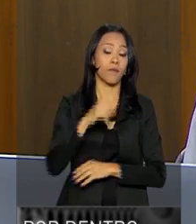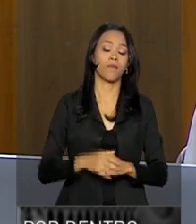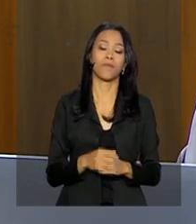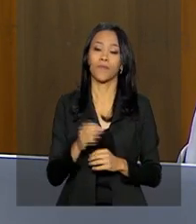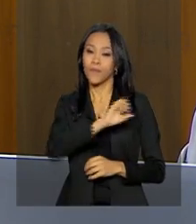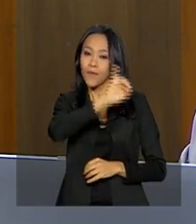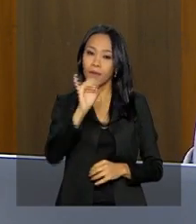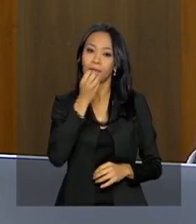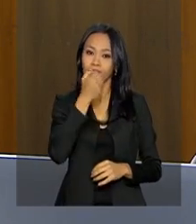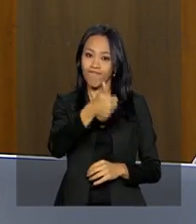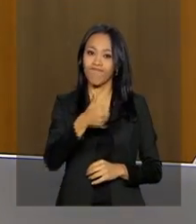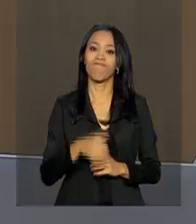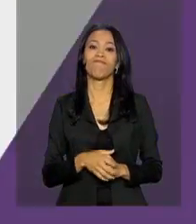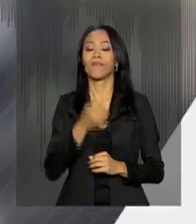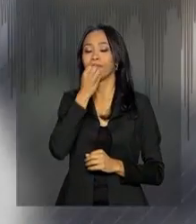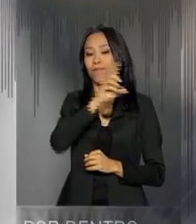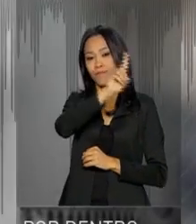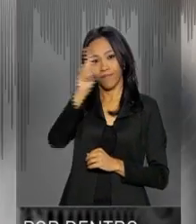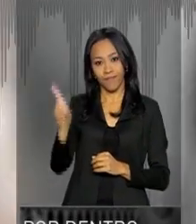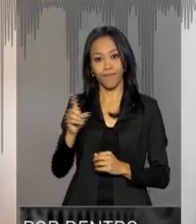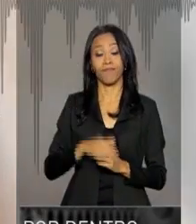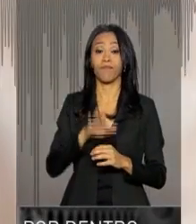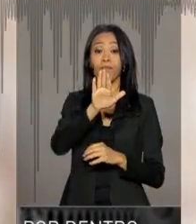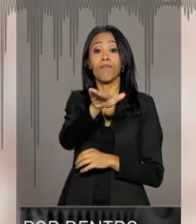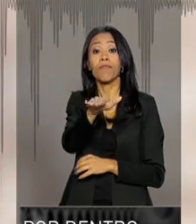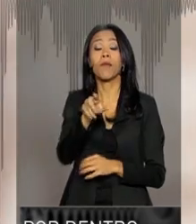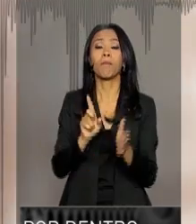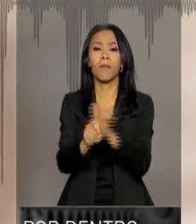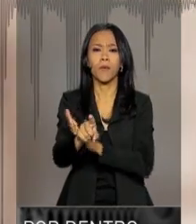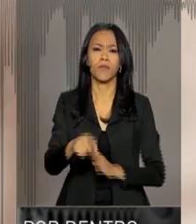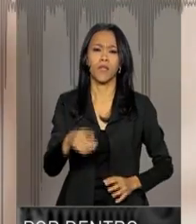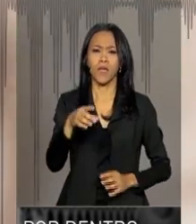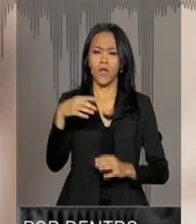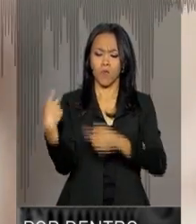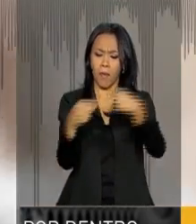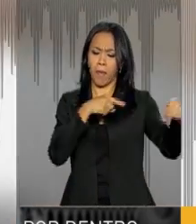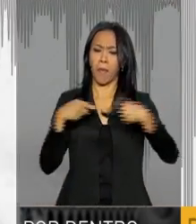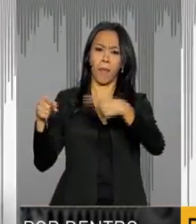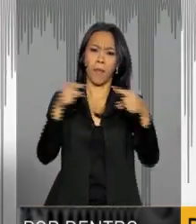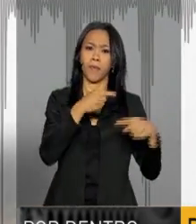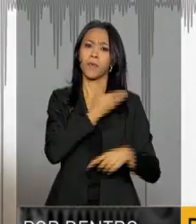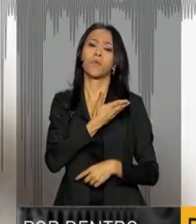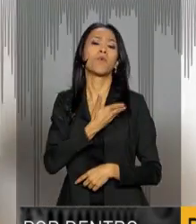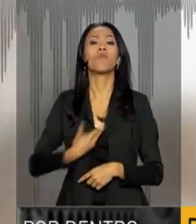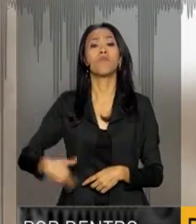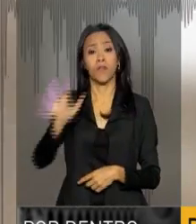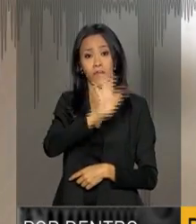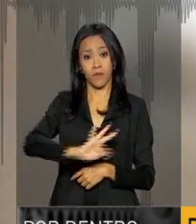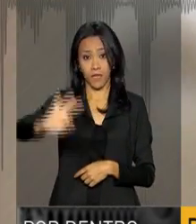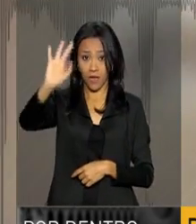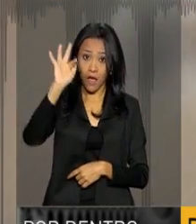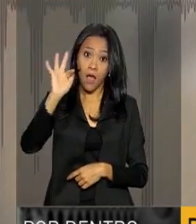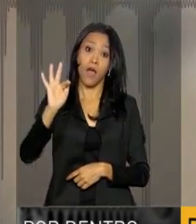olá daniela olá bom dia ministro existe o embarque em nível federal de aprimorar a lei sobre a política de